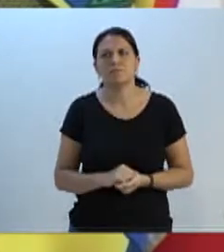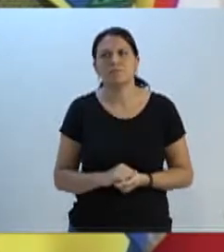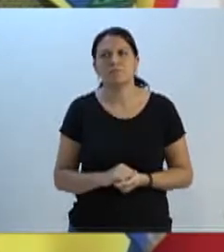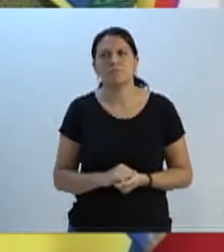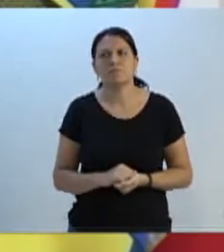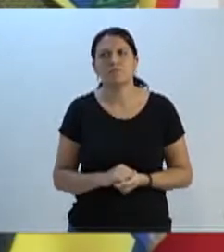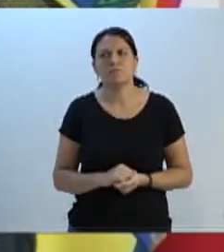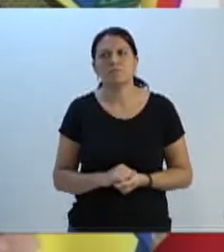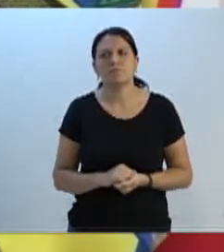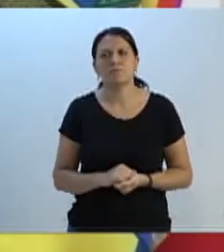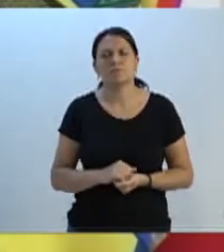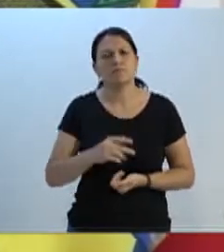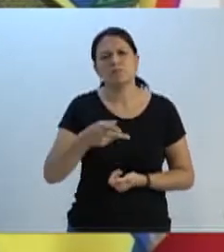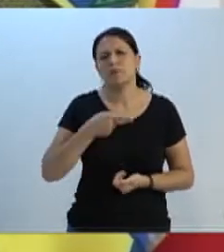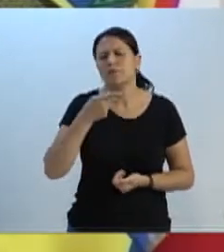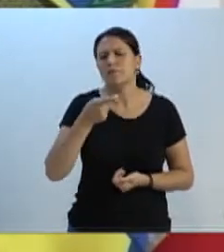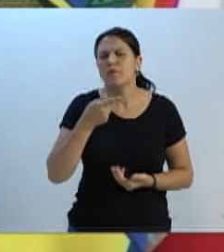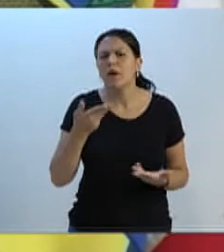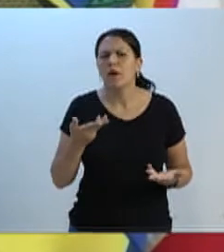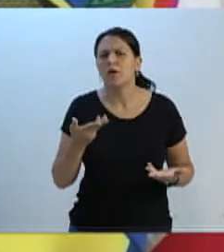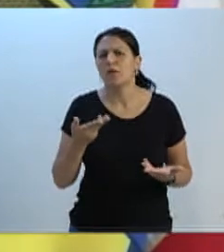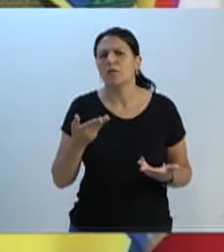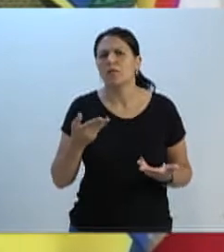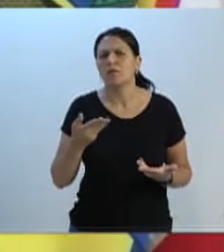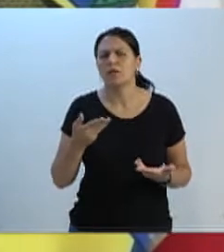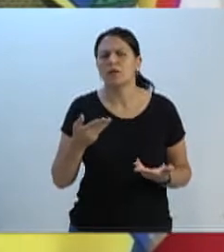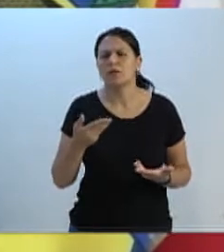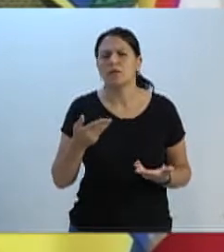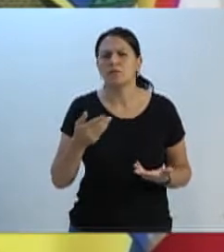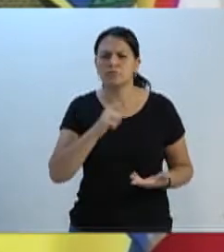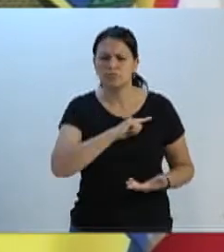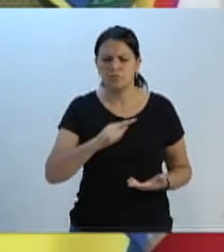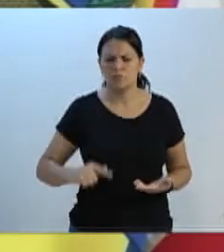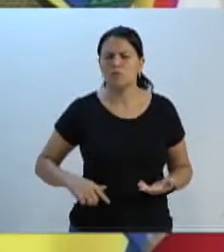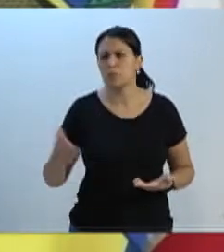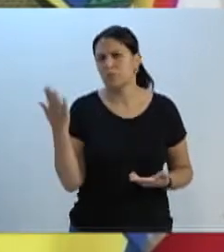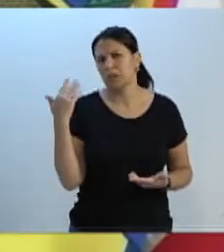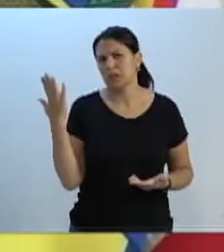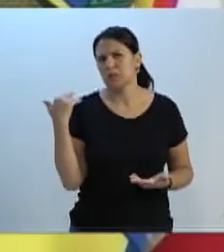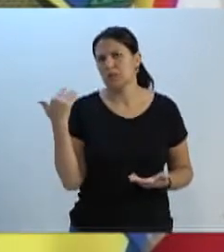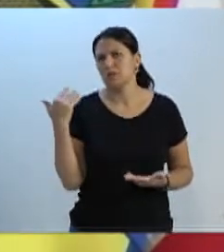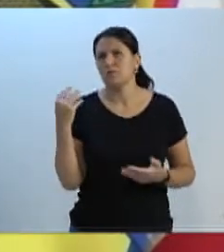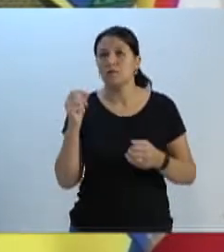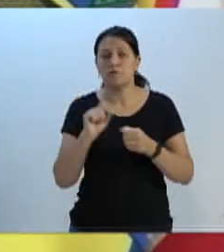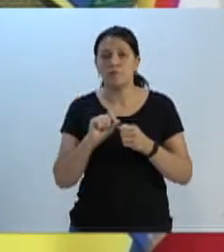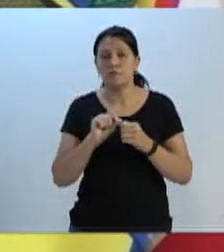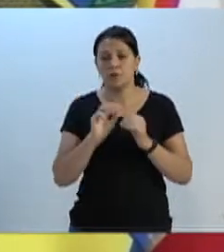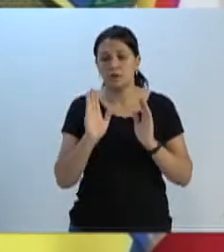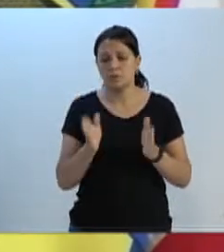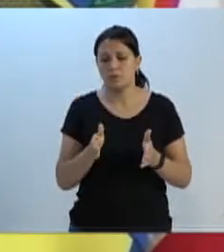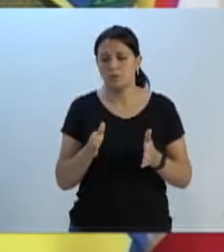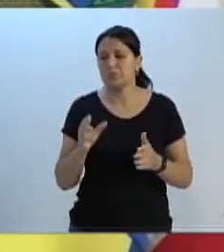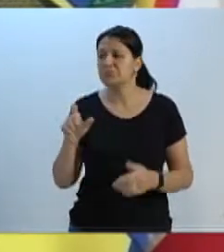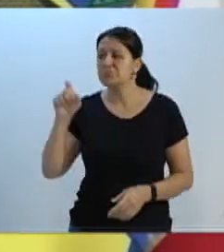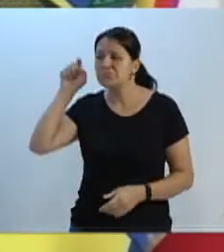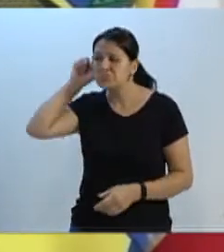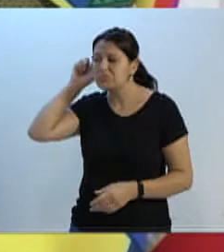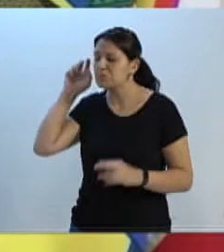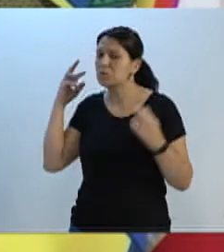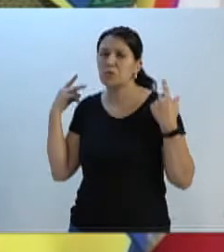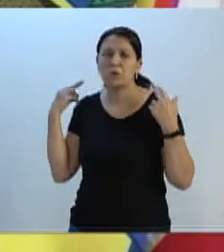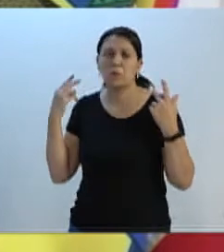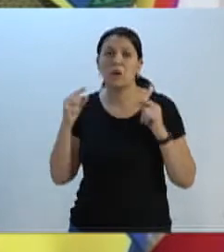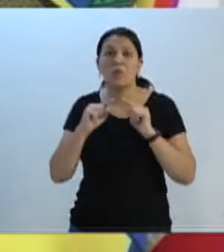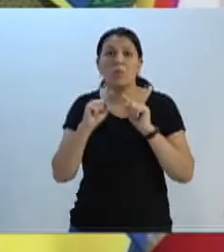do saudoso ex-governador, feito hoje, vereador Ienche, estava dentro da normalidade, mas